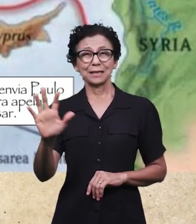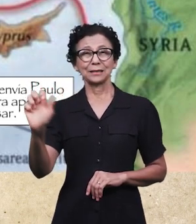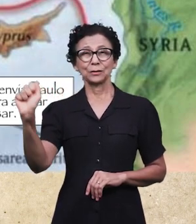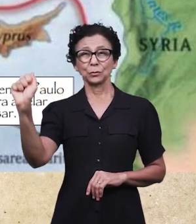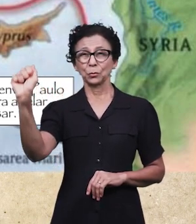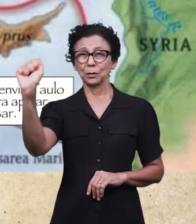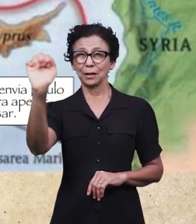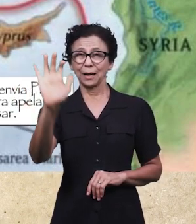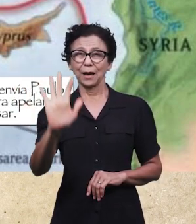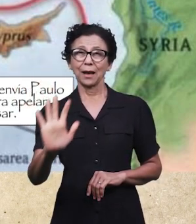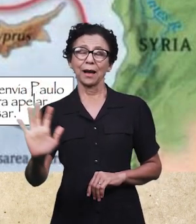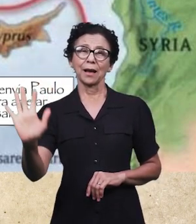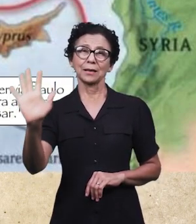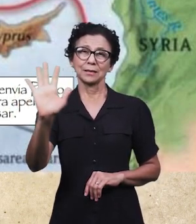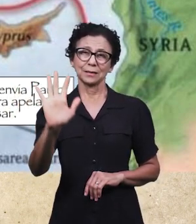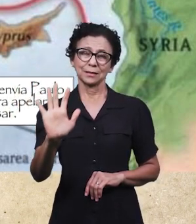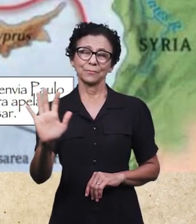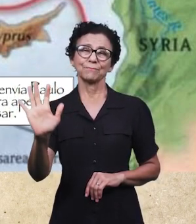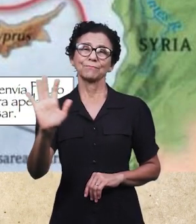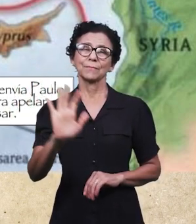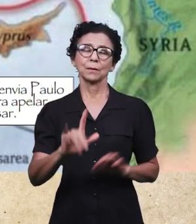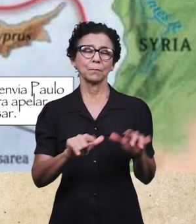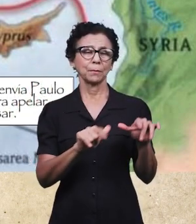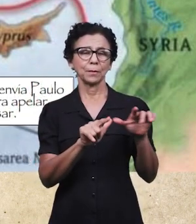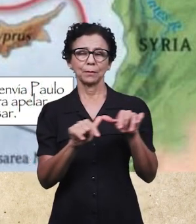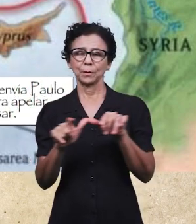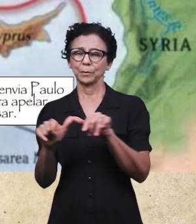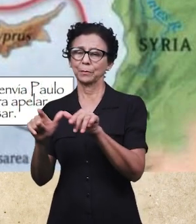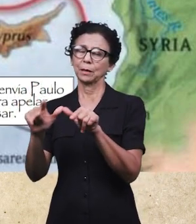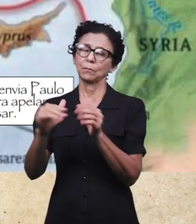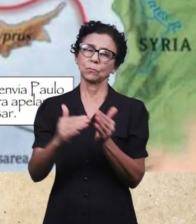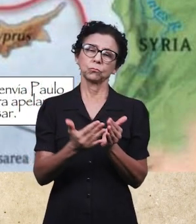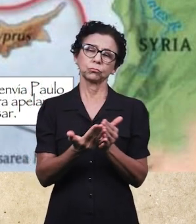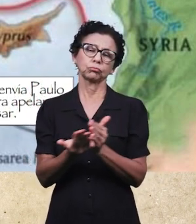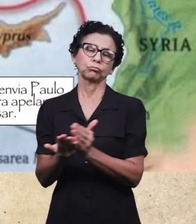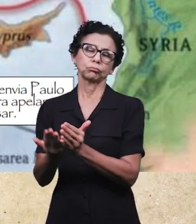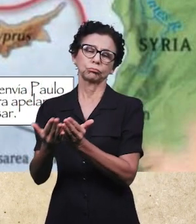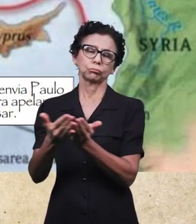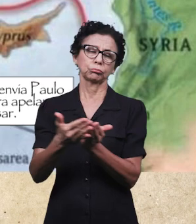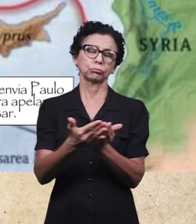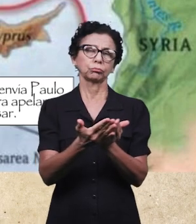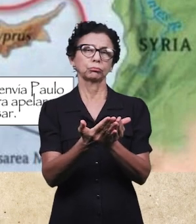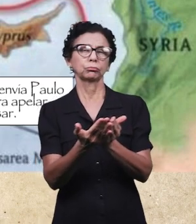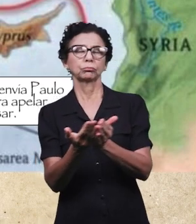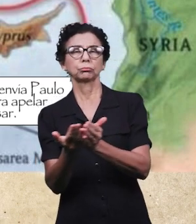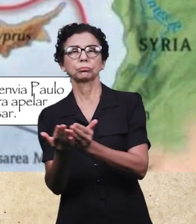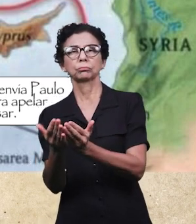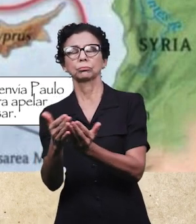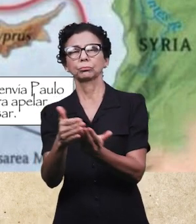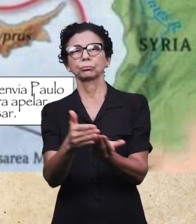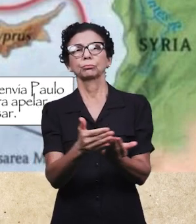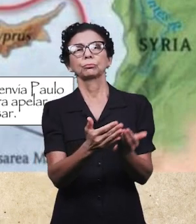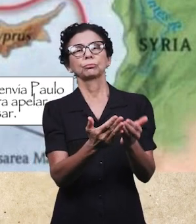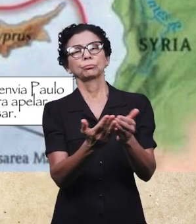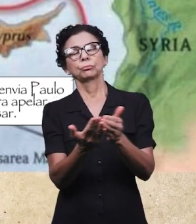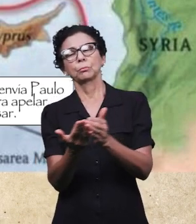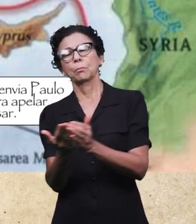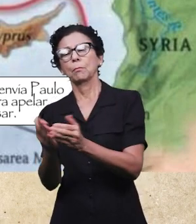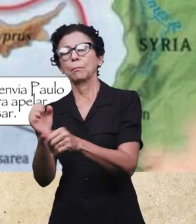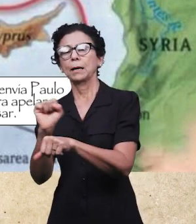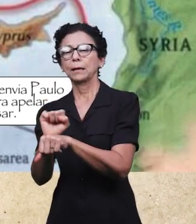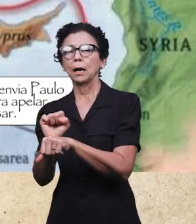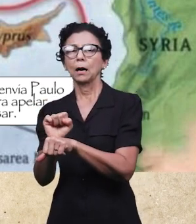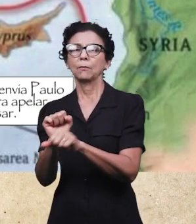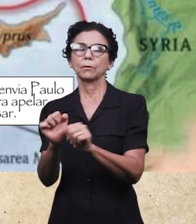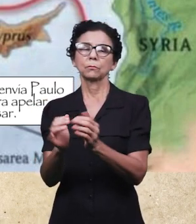e chegaram até Mirra, citado aqui pelo pastor Edson Ian, não é? E